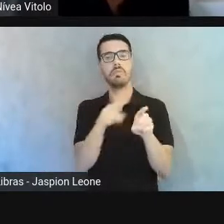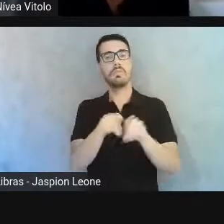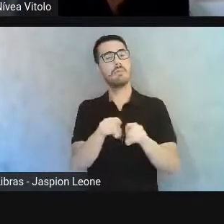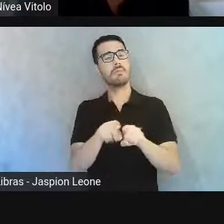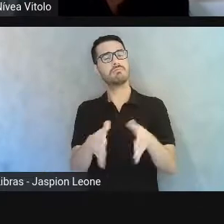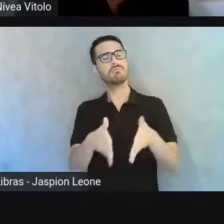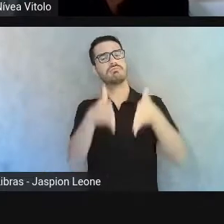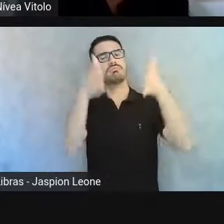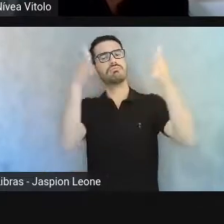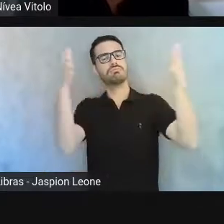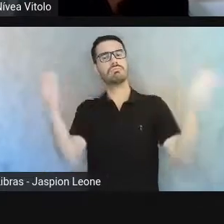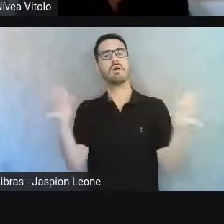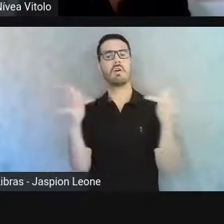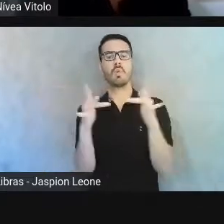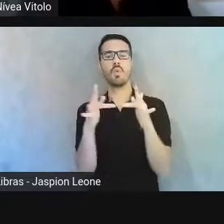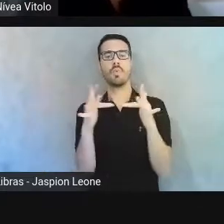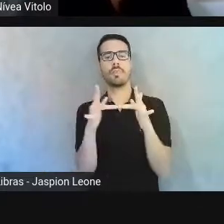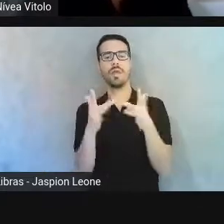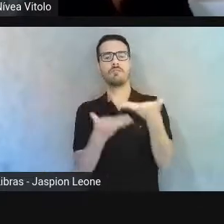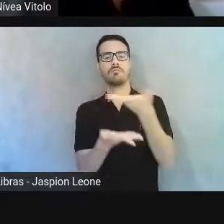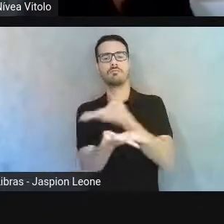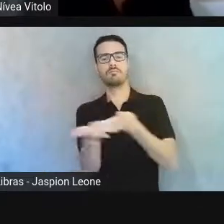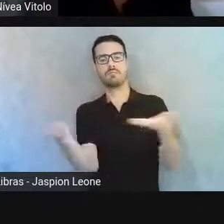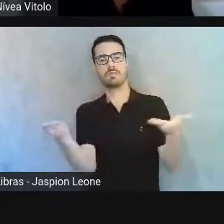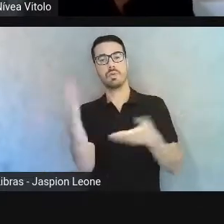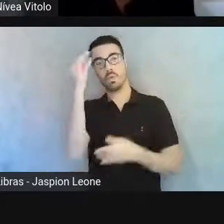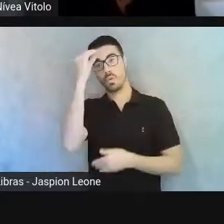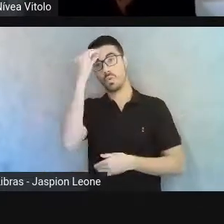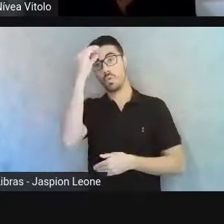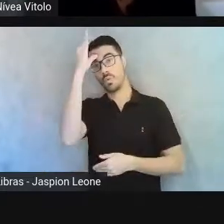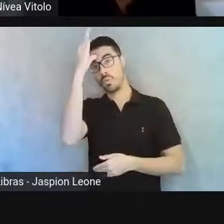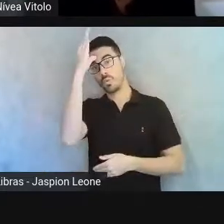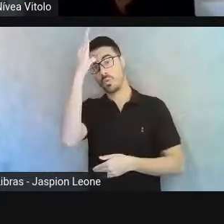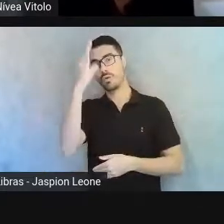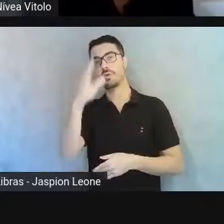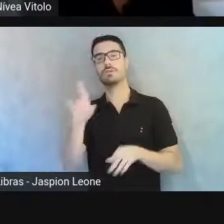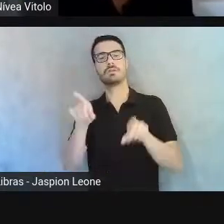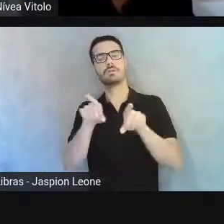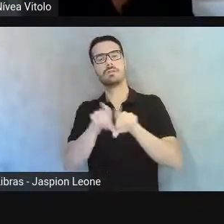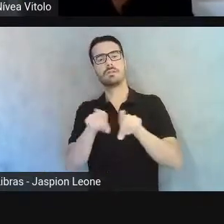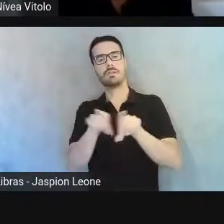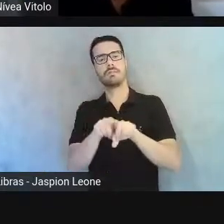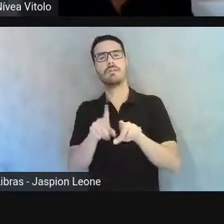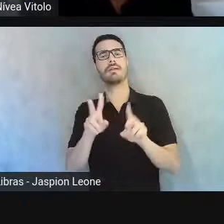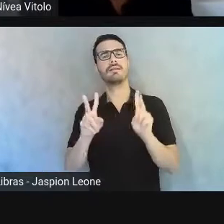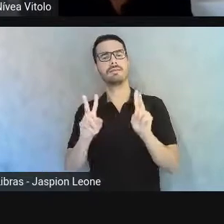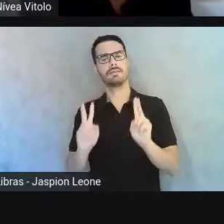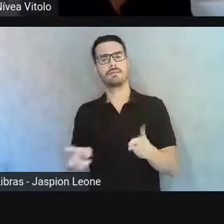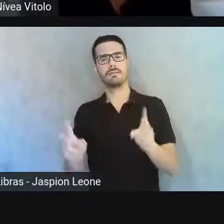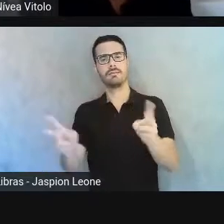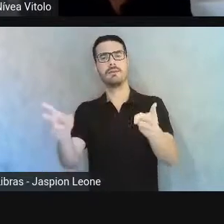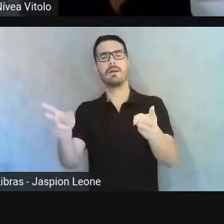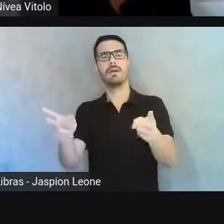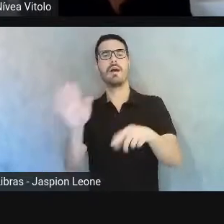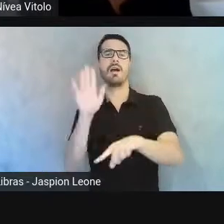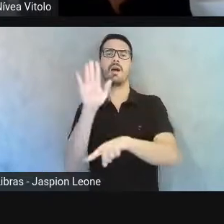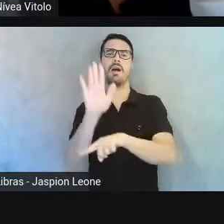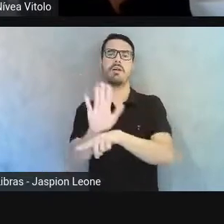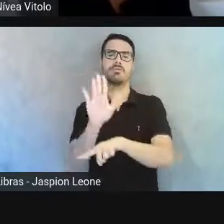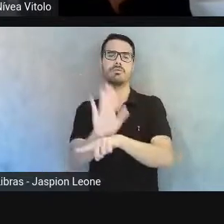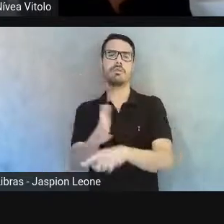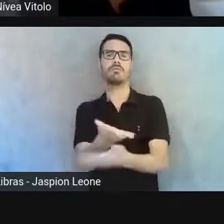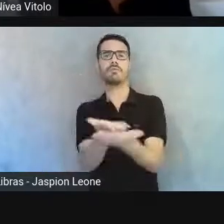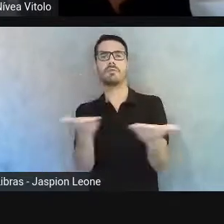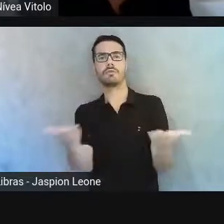ampliar contatos, ampliar conhecimentos, sempre de forma a colaborar para a reflexão sobre o